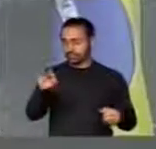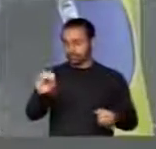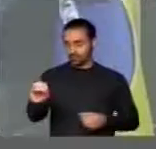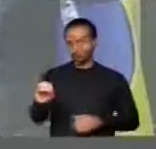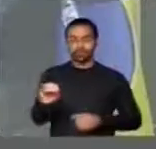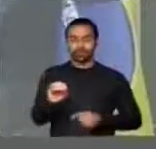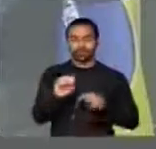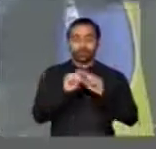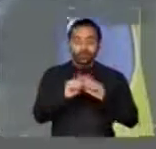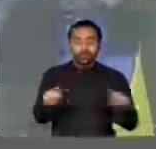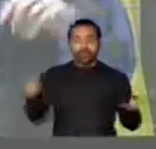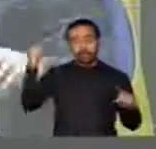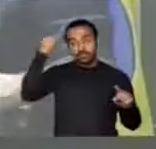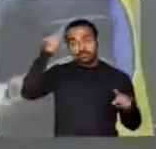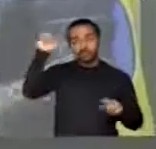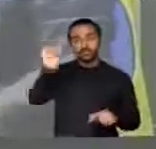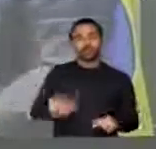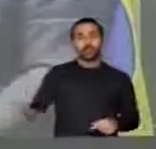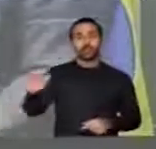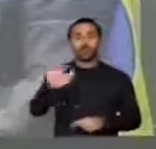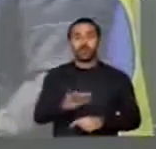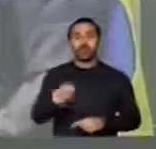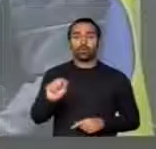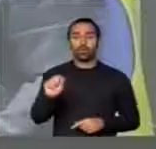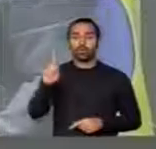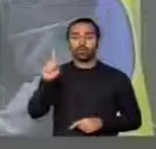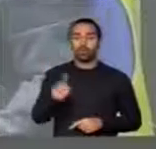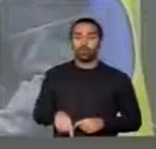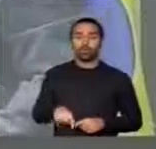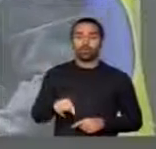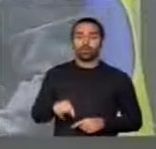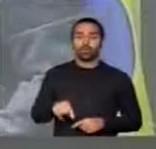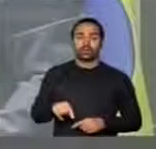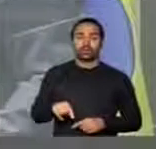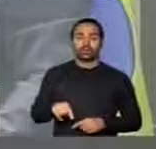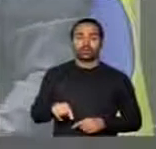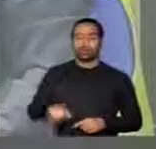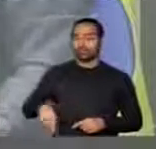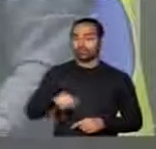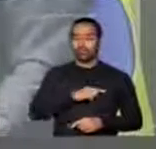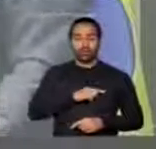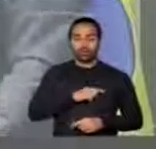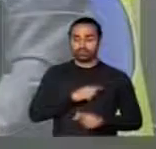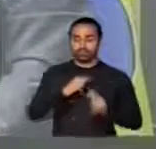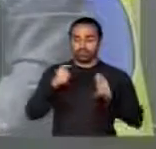cobertura maior, mais ampla, que é da nossa casa comum.